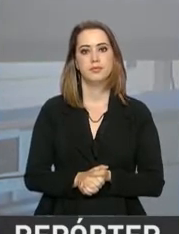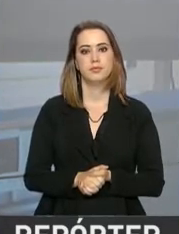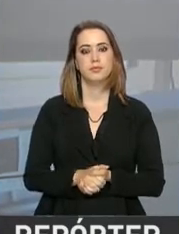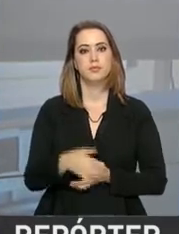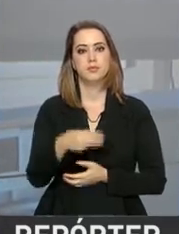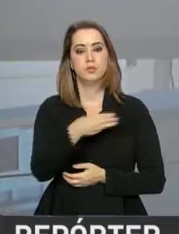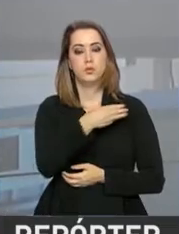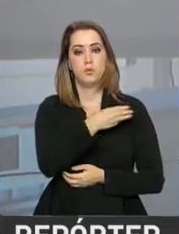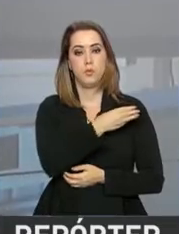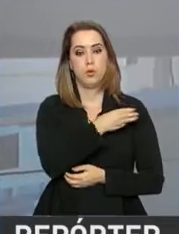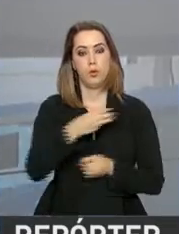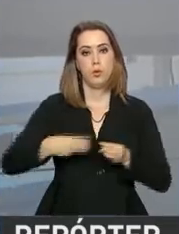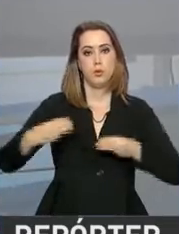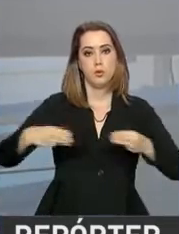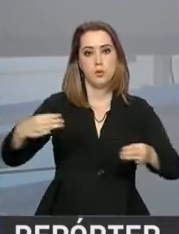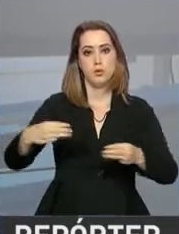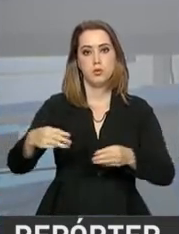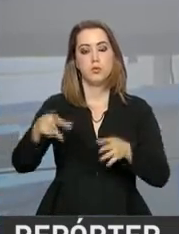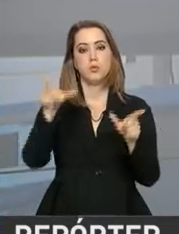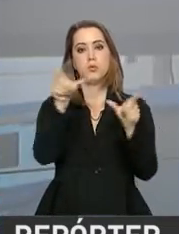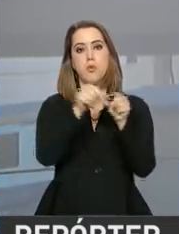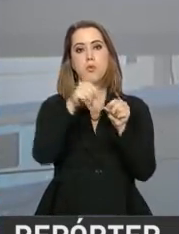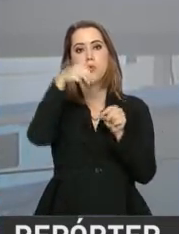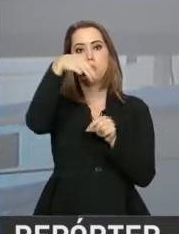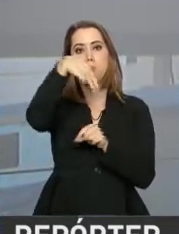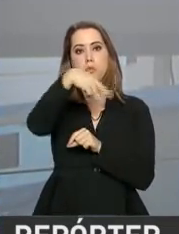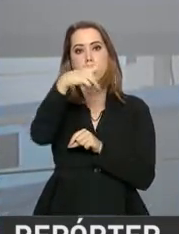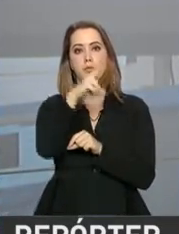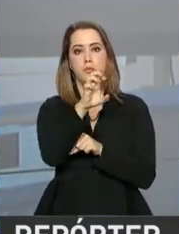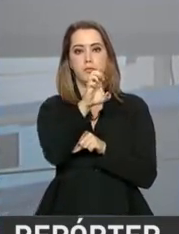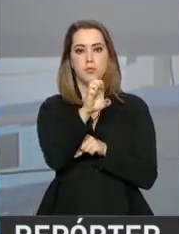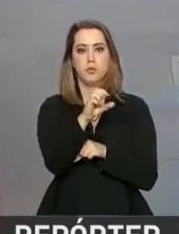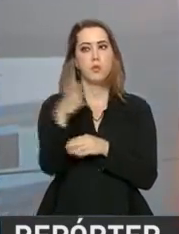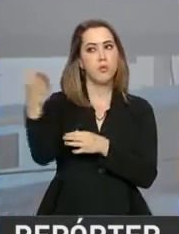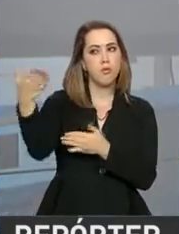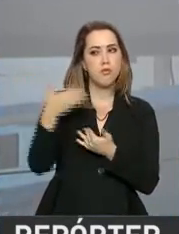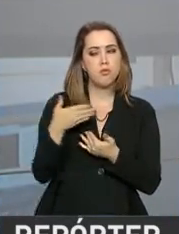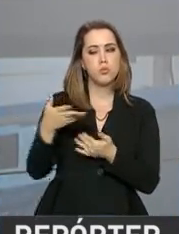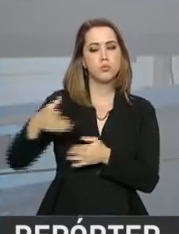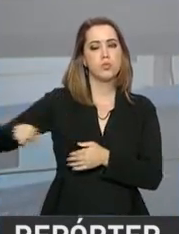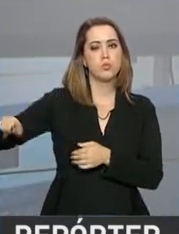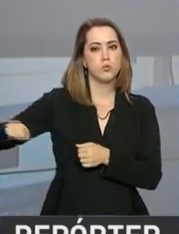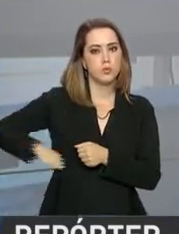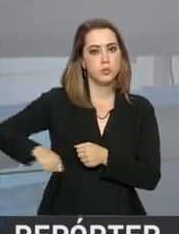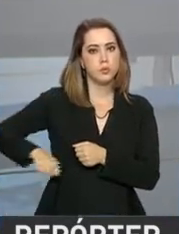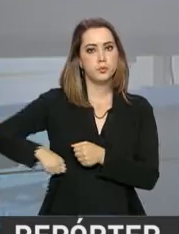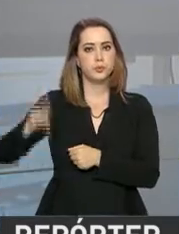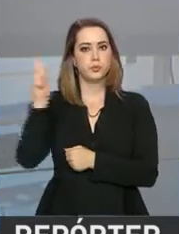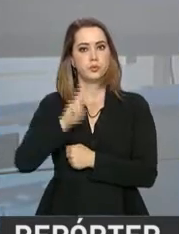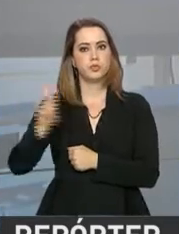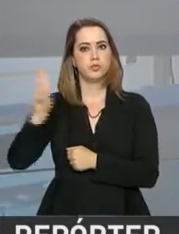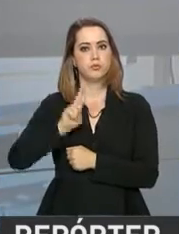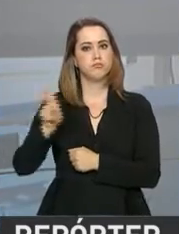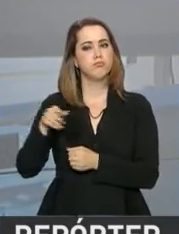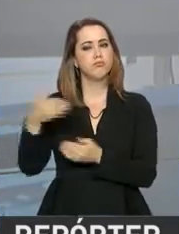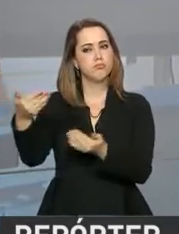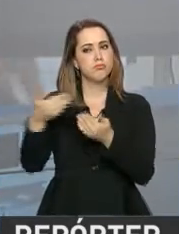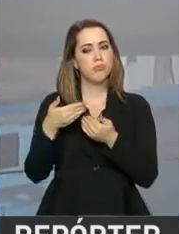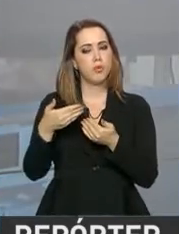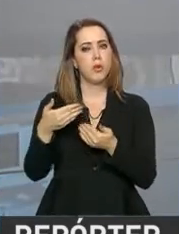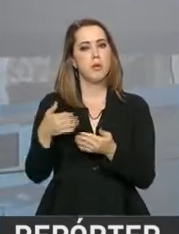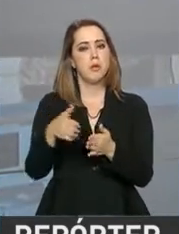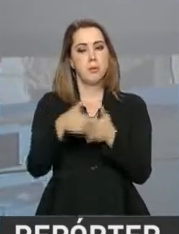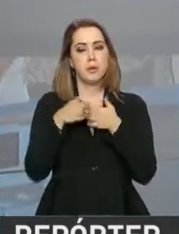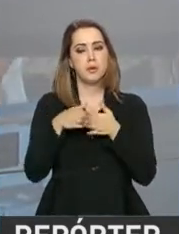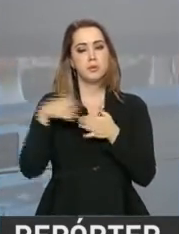ministério das relações exteriores convocou o embaixador do uruguai no brasil para pedir esclarecimentos sobre declarações a respeito da